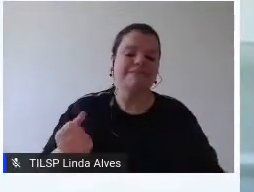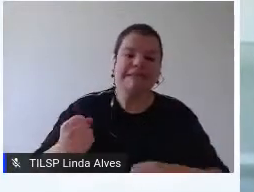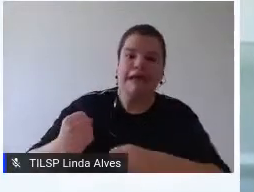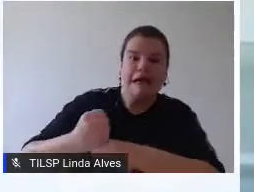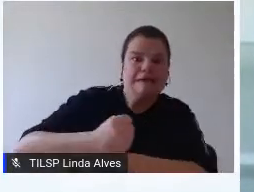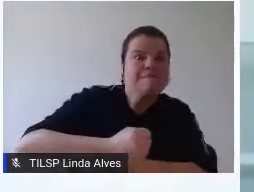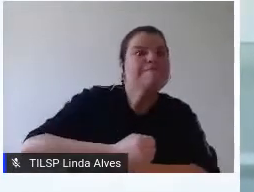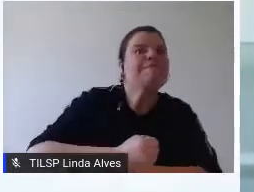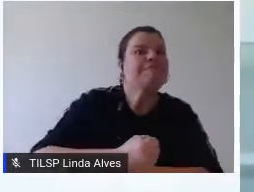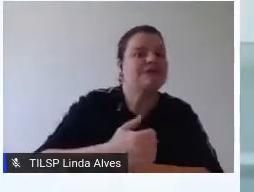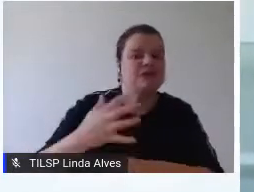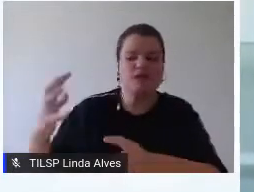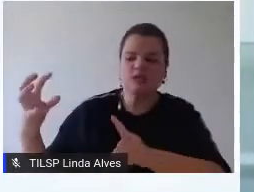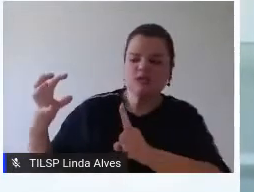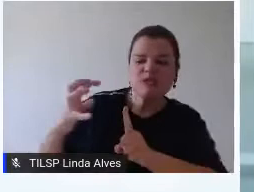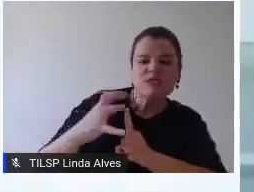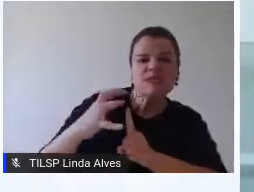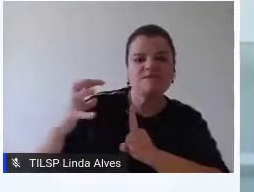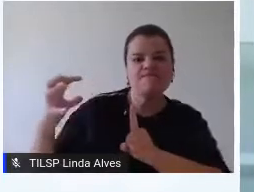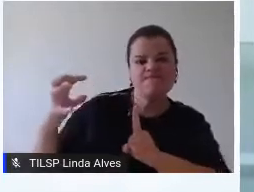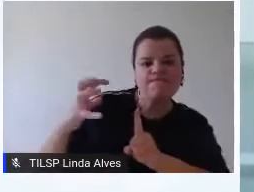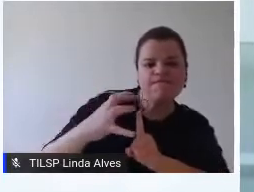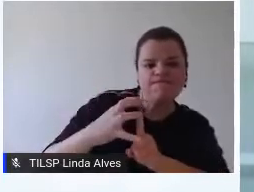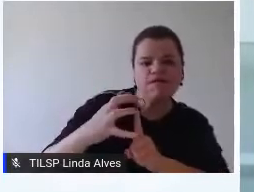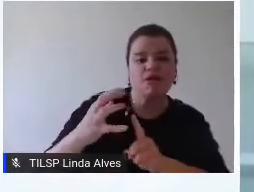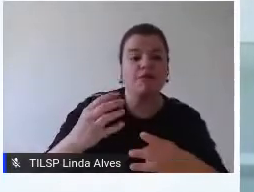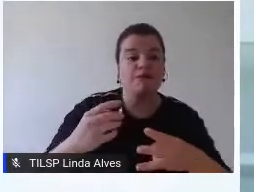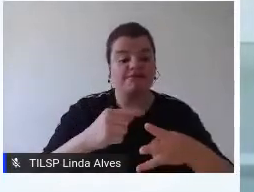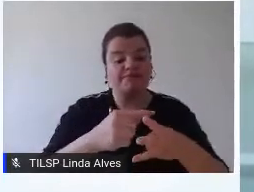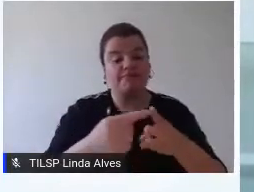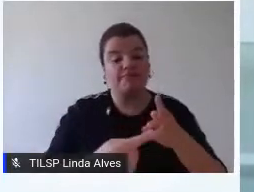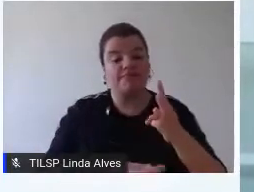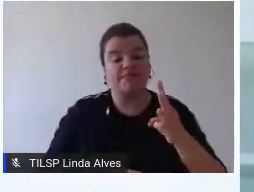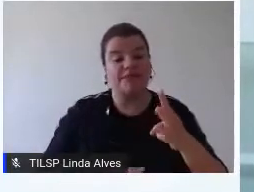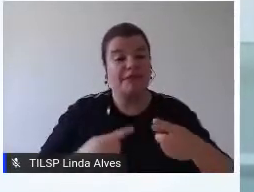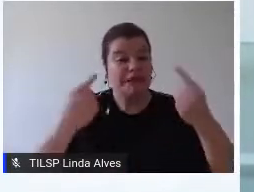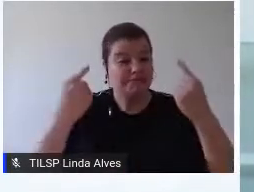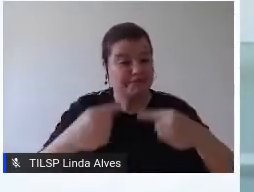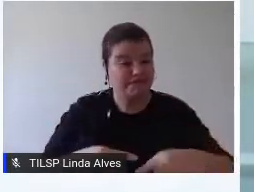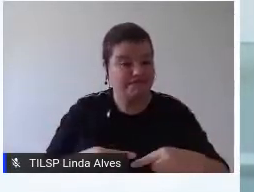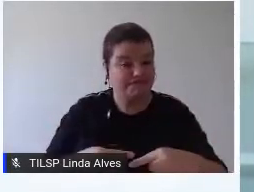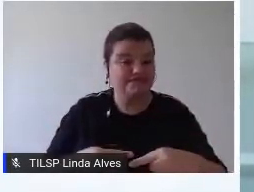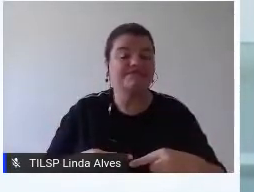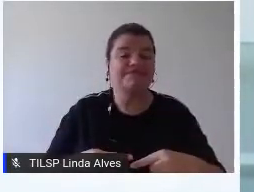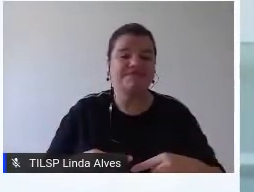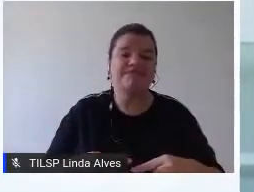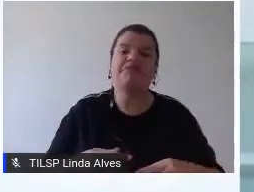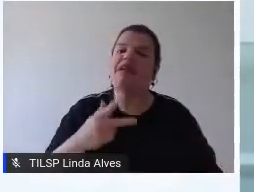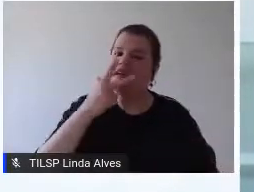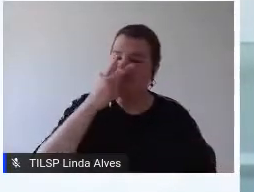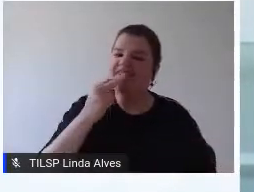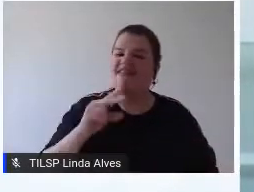muito grande, porque esse grupo, na minha opinião, esse grupo está em disputa e vai